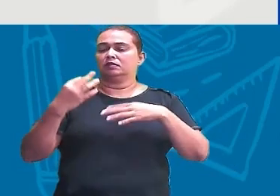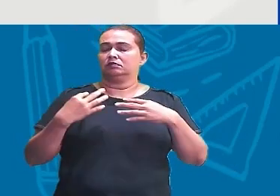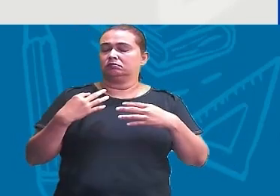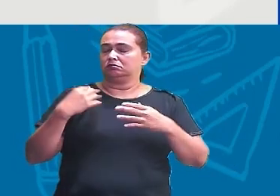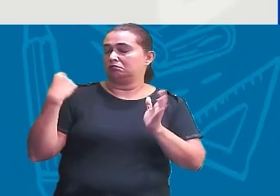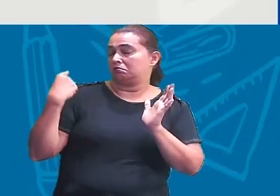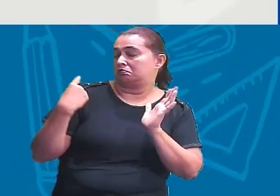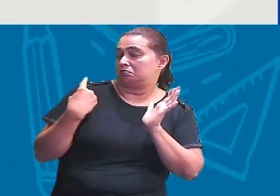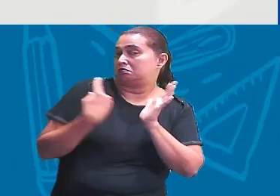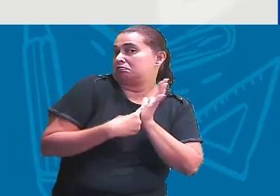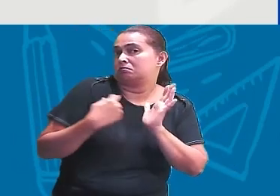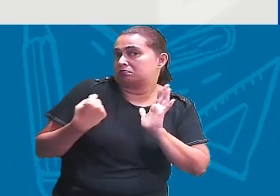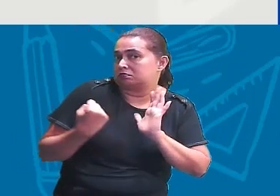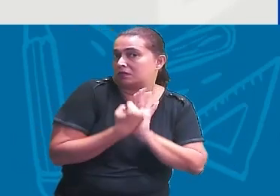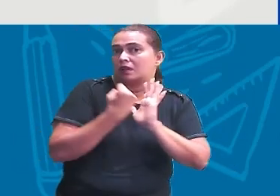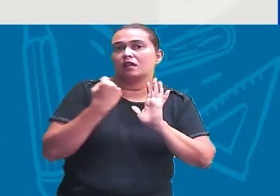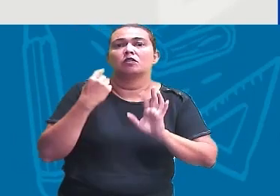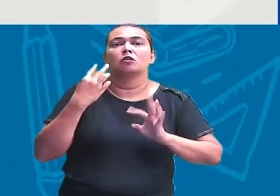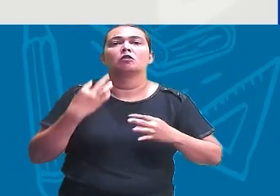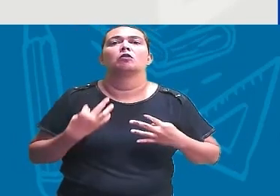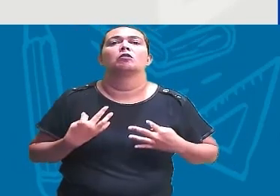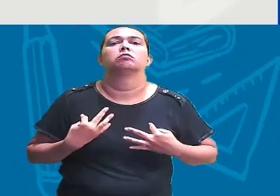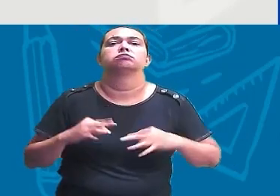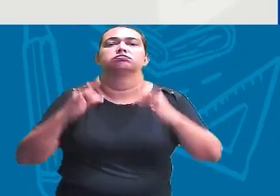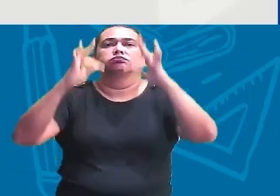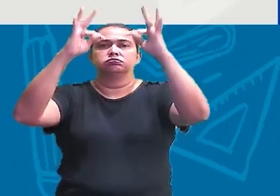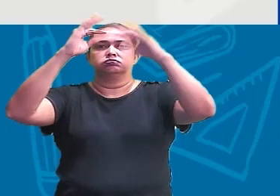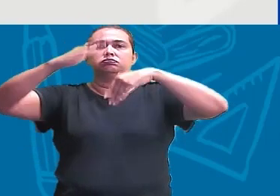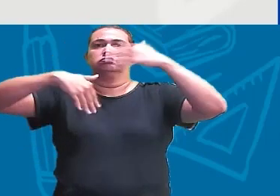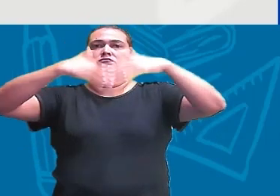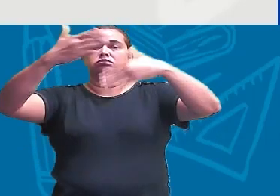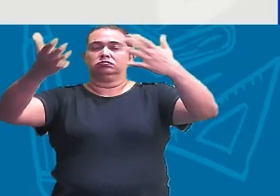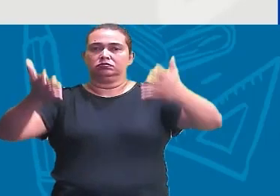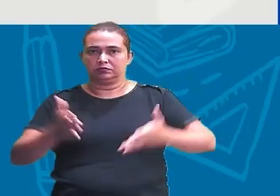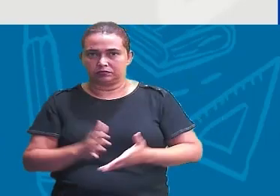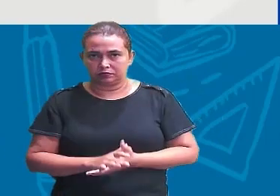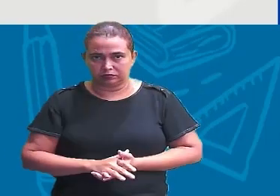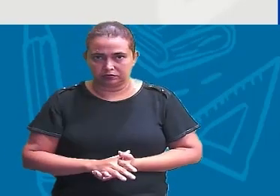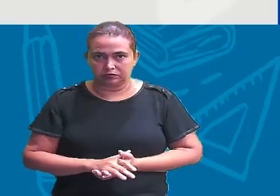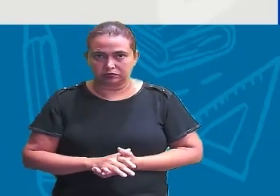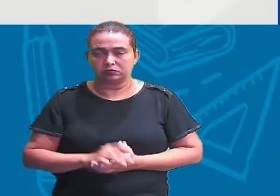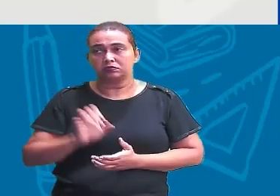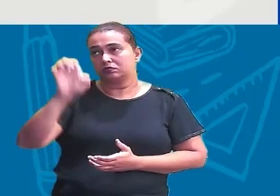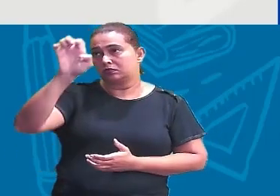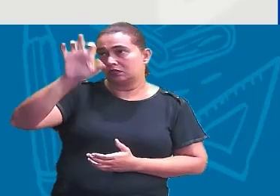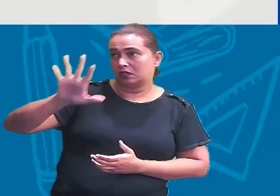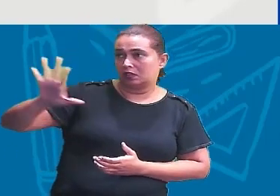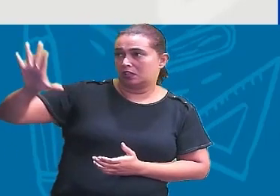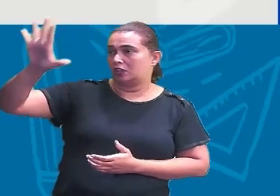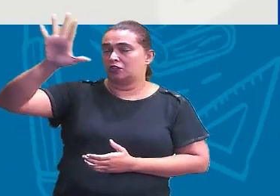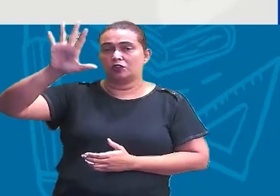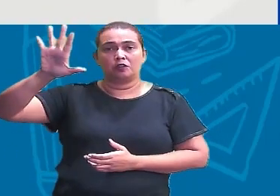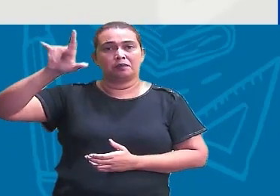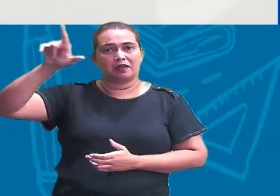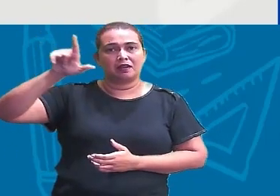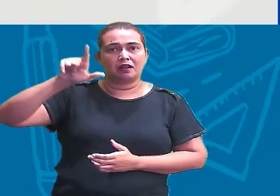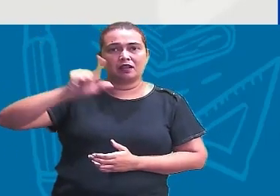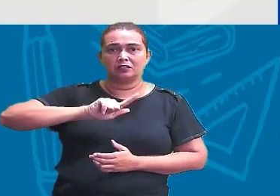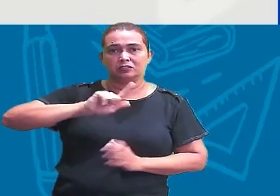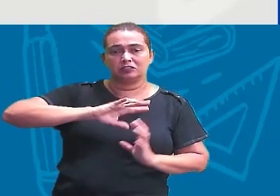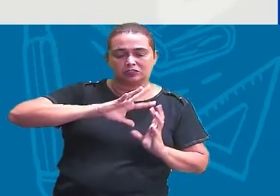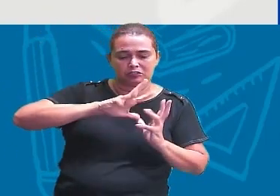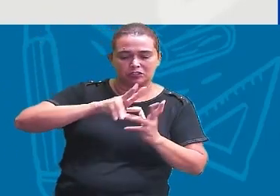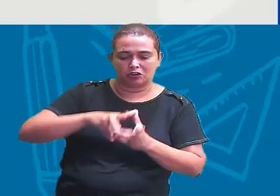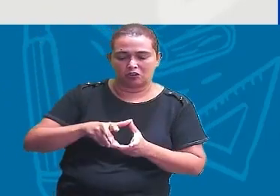ela vai ajudar a mudar tanto a geografia da Europa quanto a forma com que os